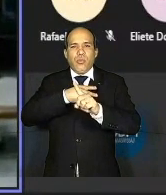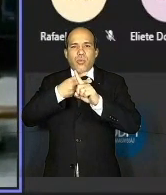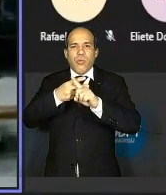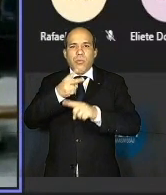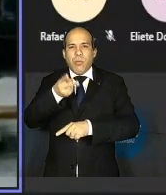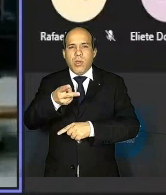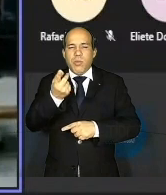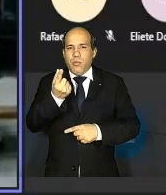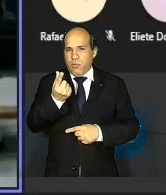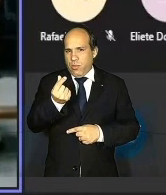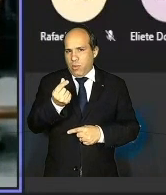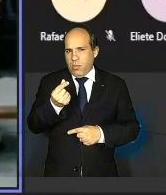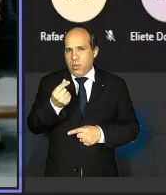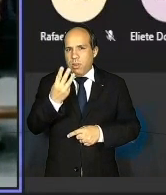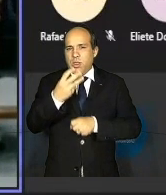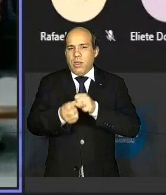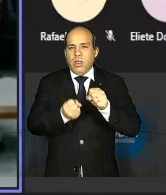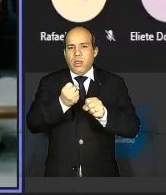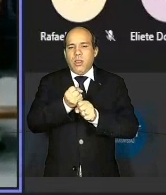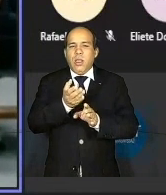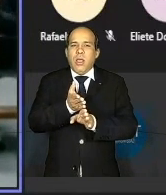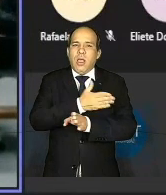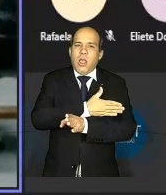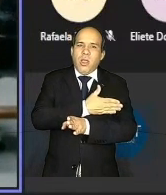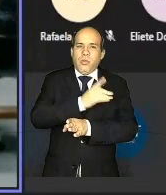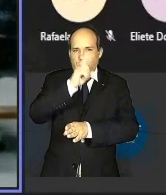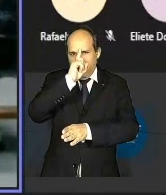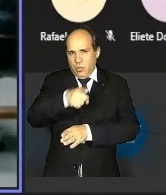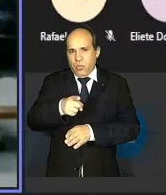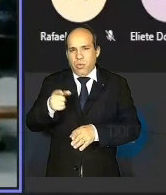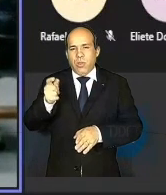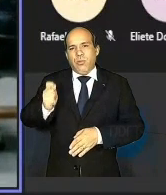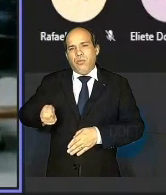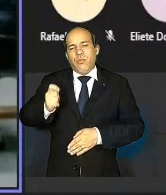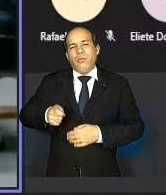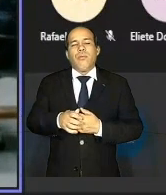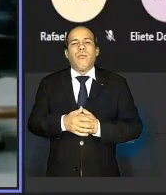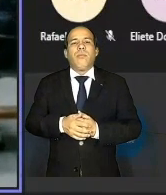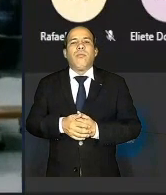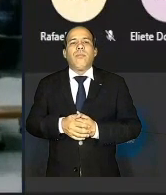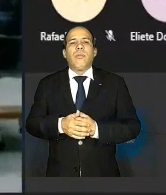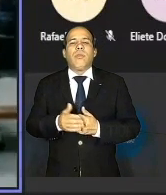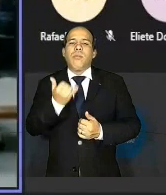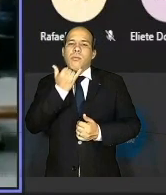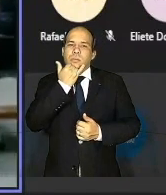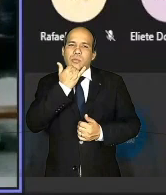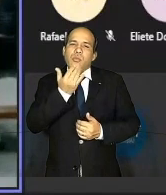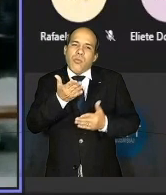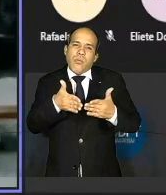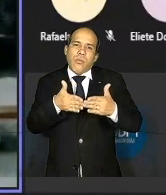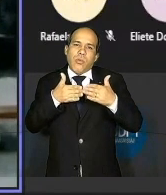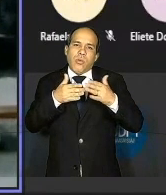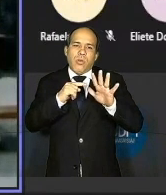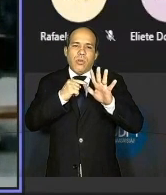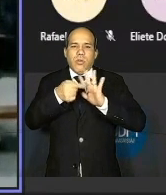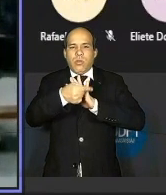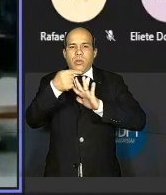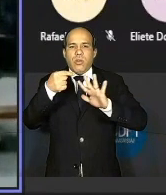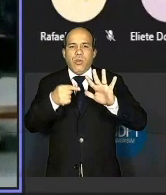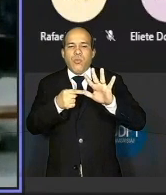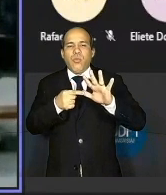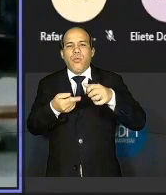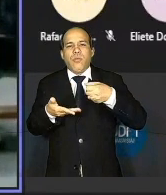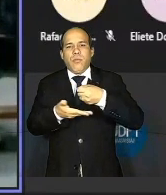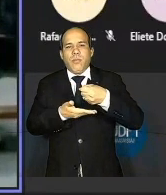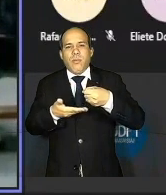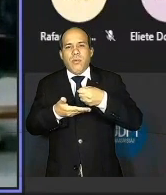consistente na devolução em dobro desses valores desde 3 anos antes do ajuizamento da ação. Gostaria de pedir licença para